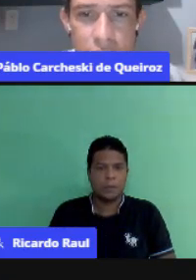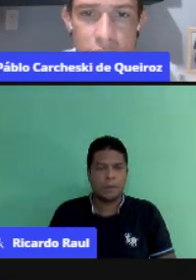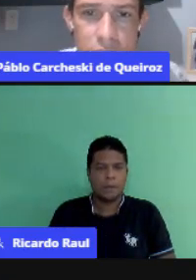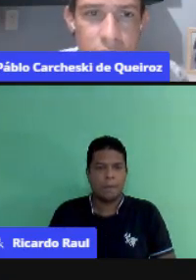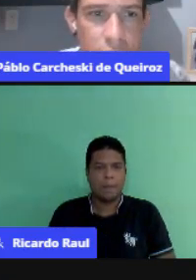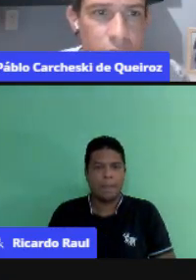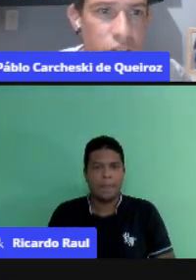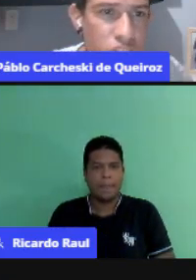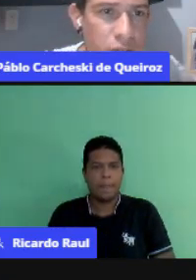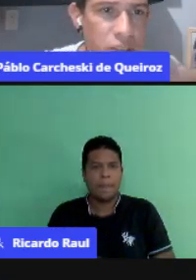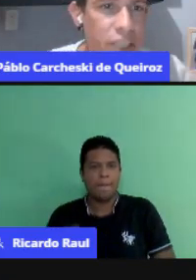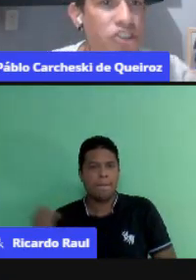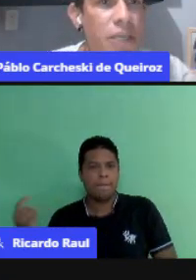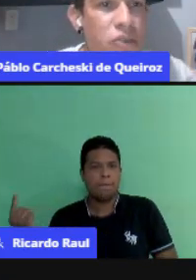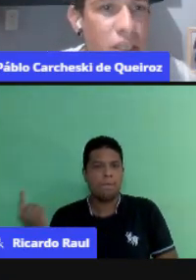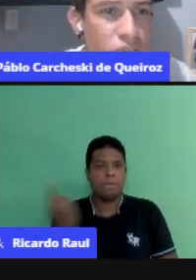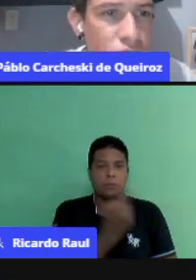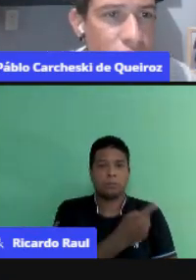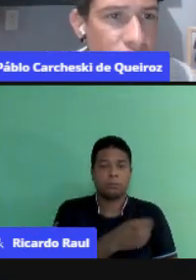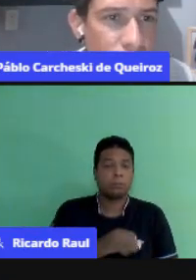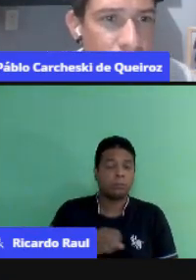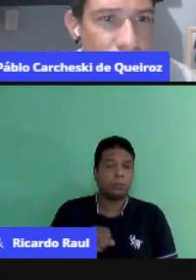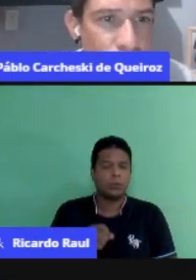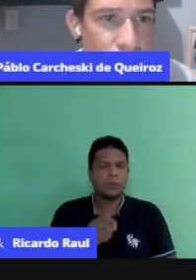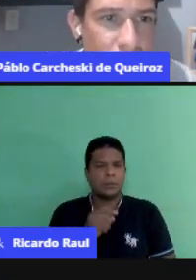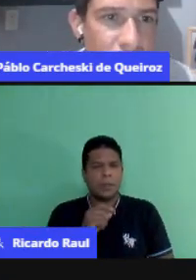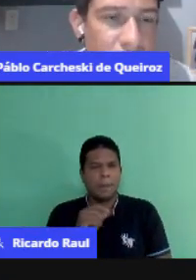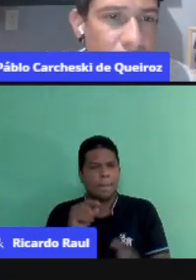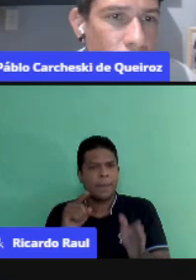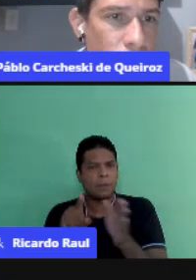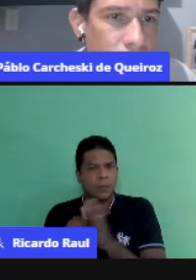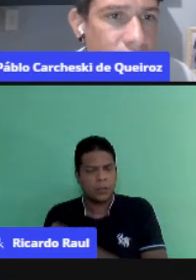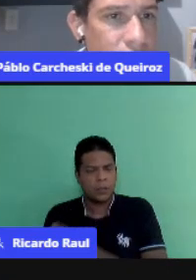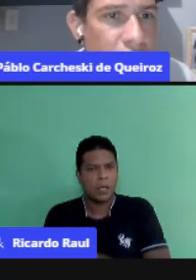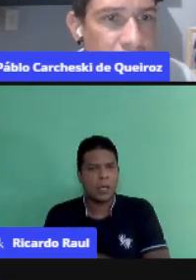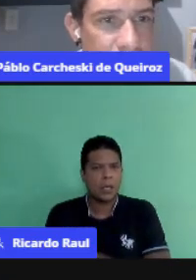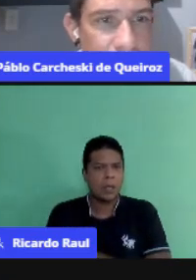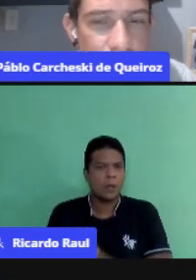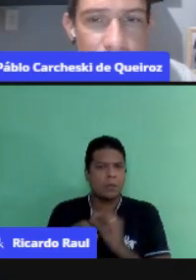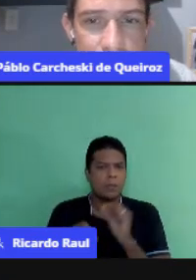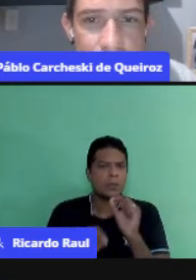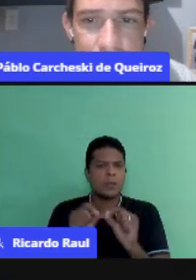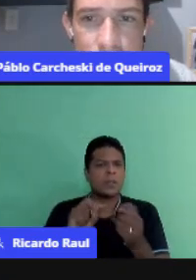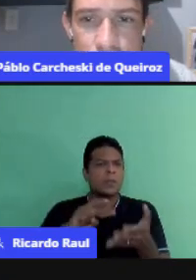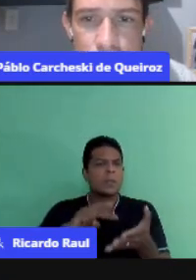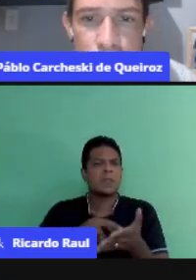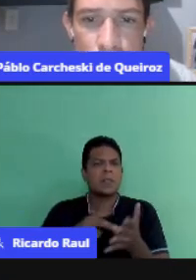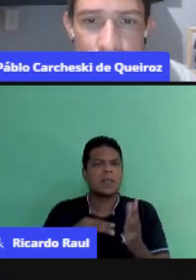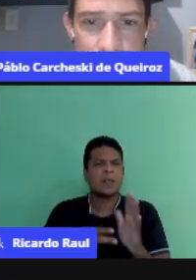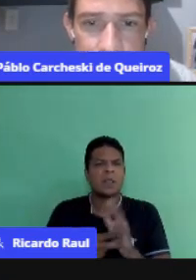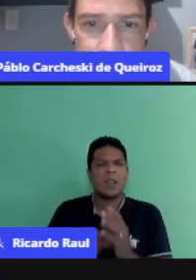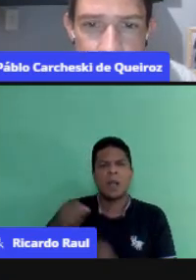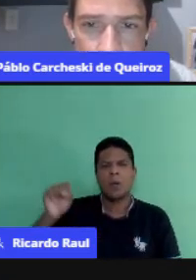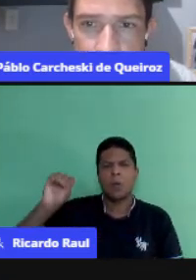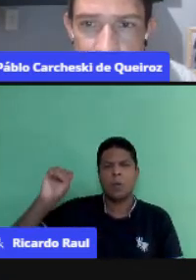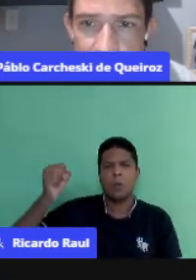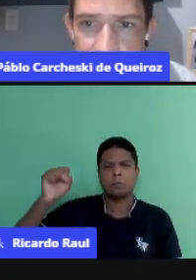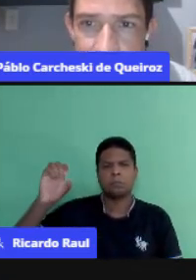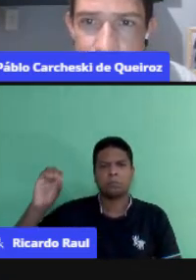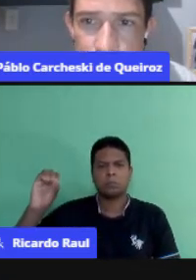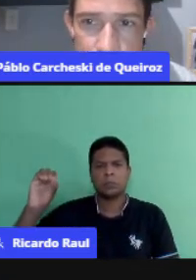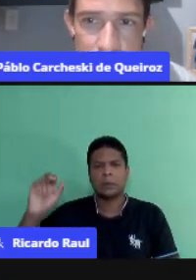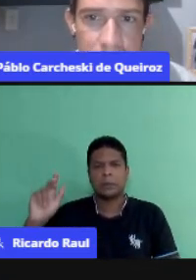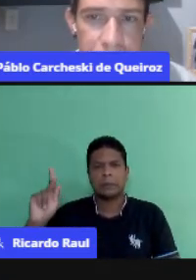E aí, eu já questionei meus alunos, acho que vocês todos ali, o que significa isso, né? 80 km por hora, né? Qual que